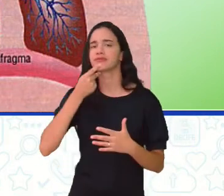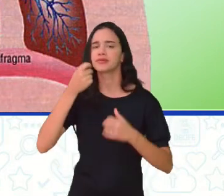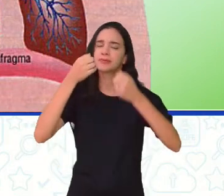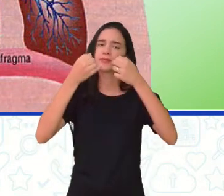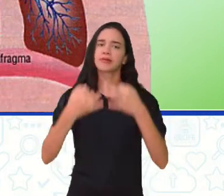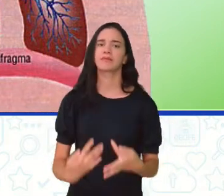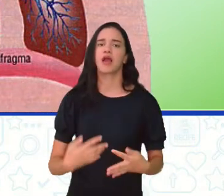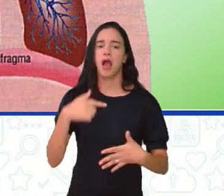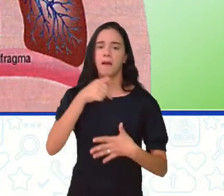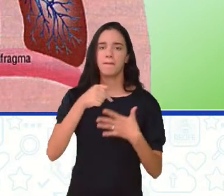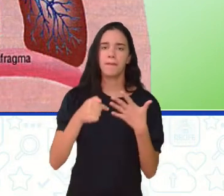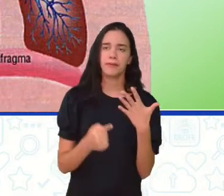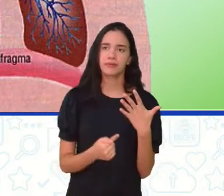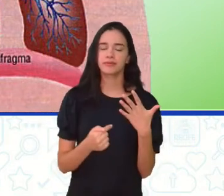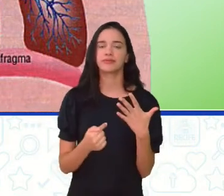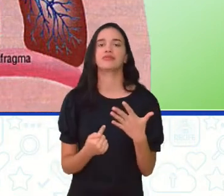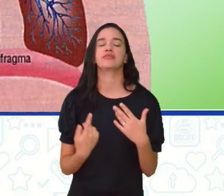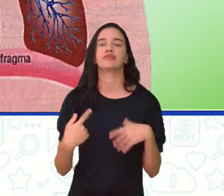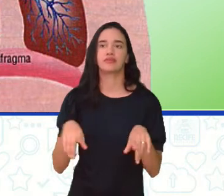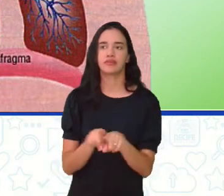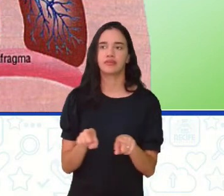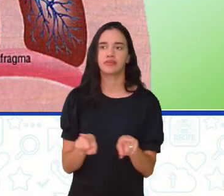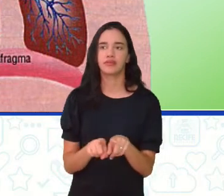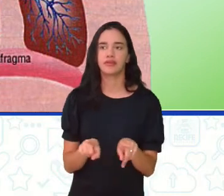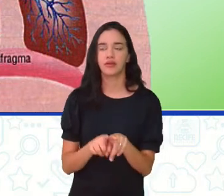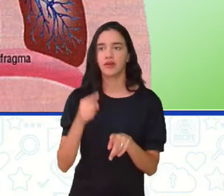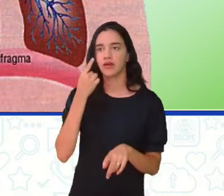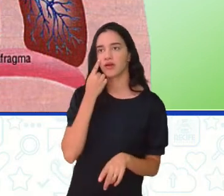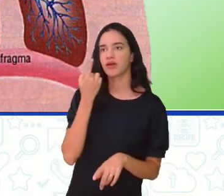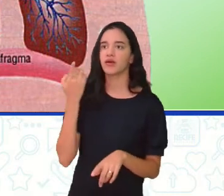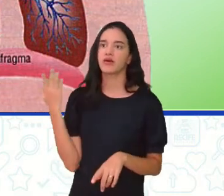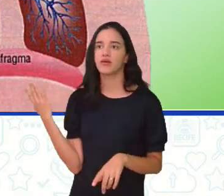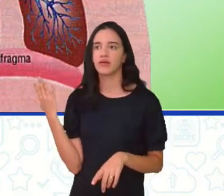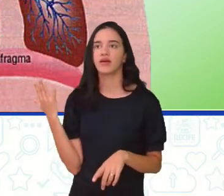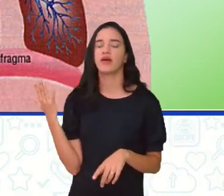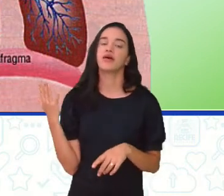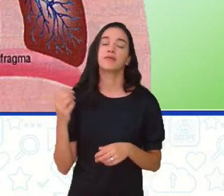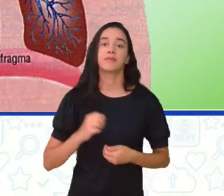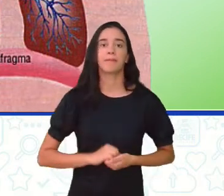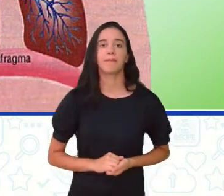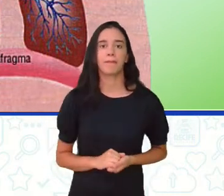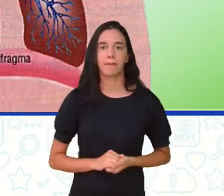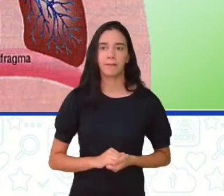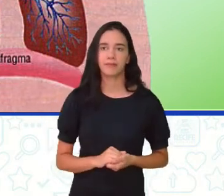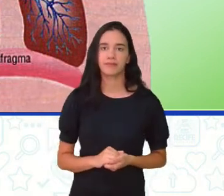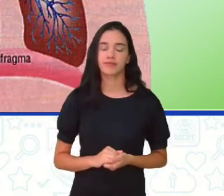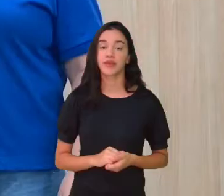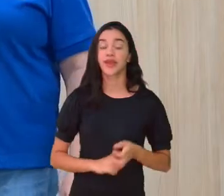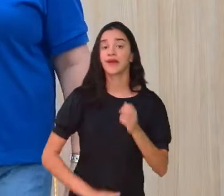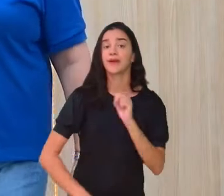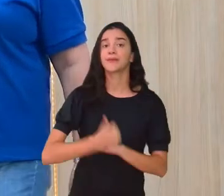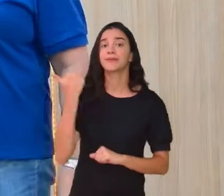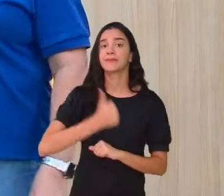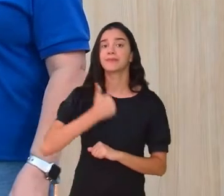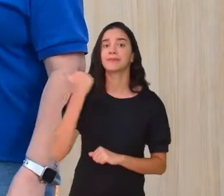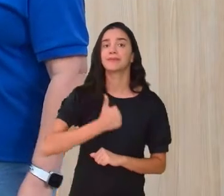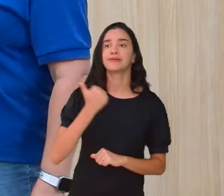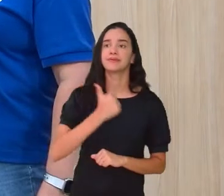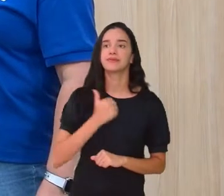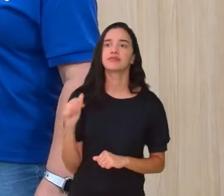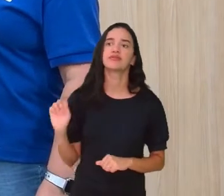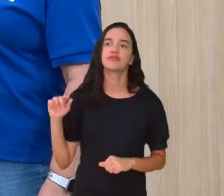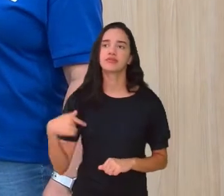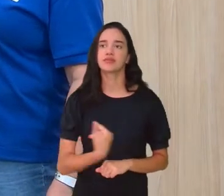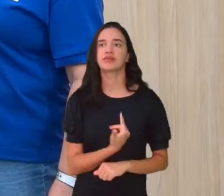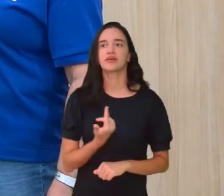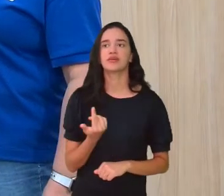respeito de cada uma dessas partes através desse esquema. Acompanhe aqui comigo. O primeiro que nós vamos ter aqui, né,